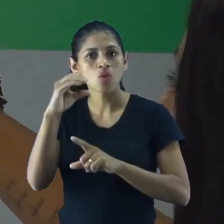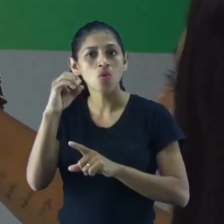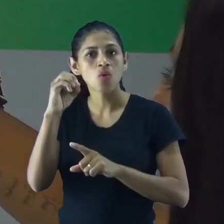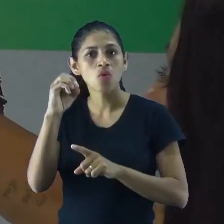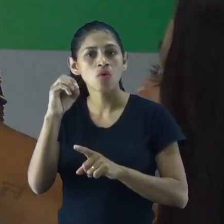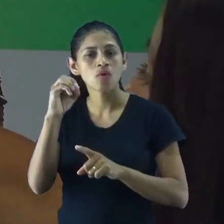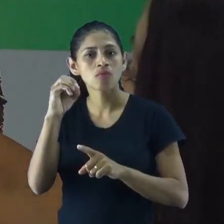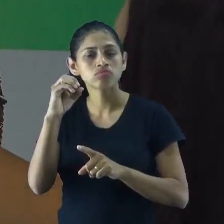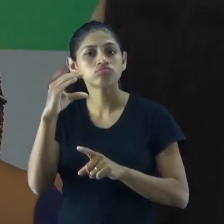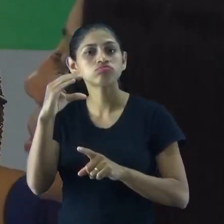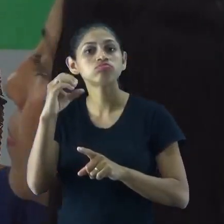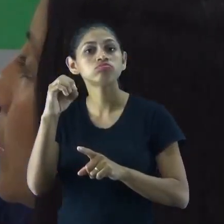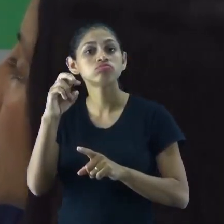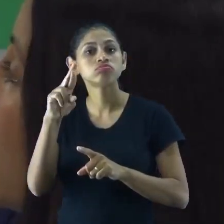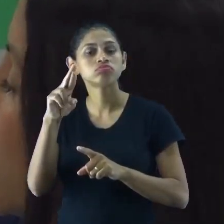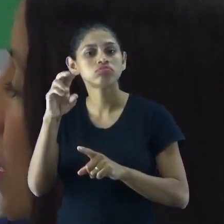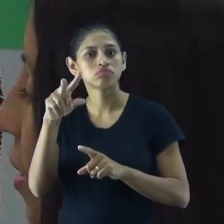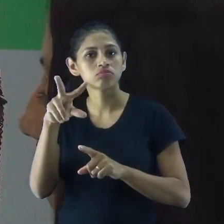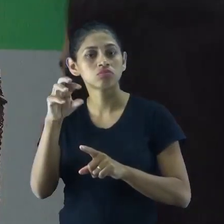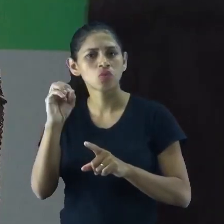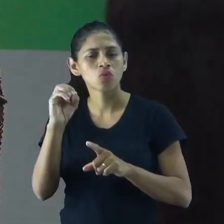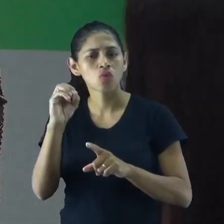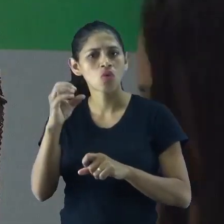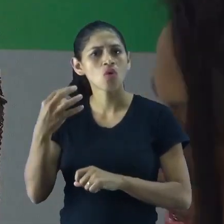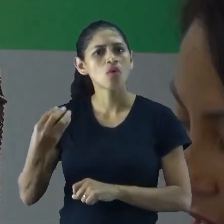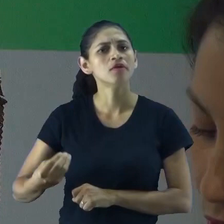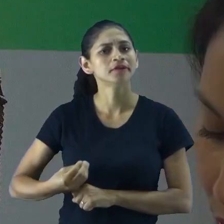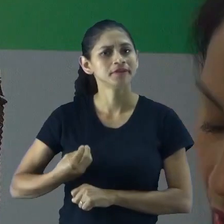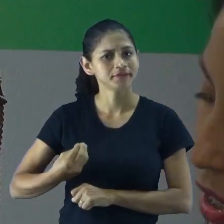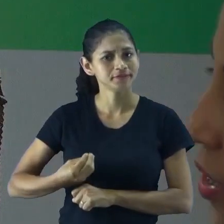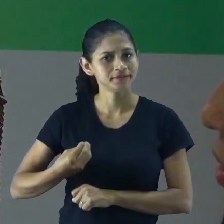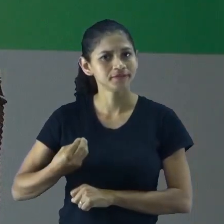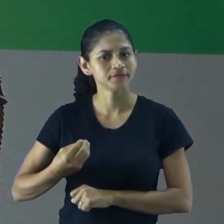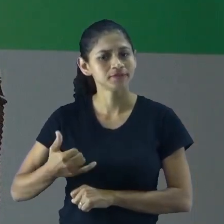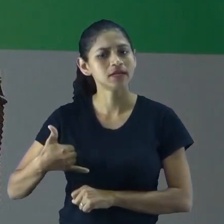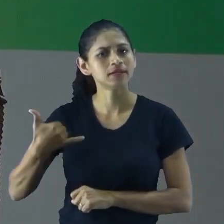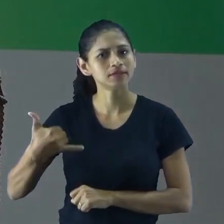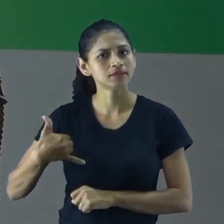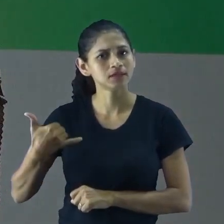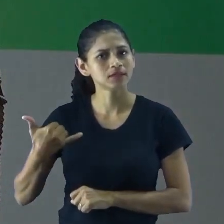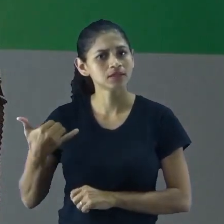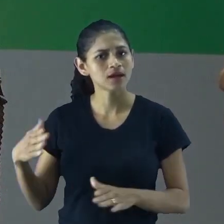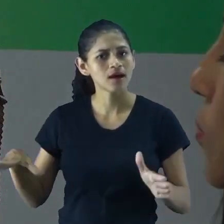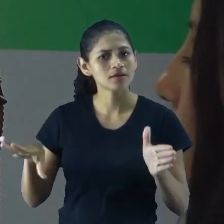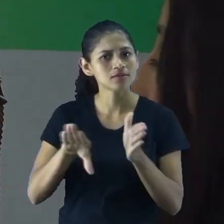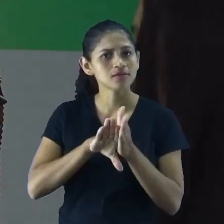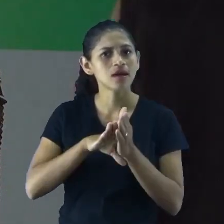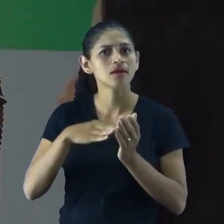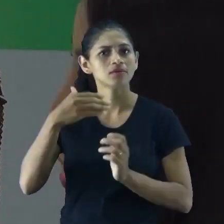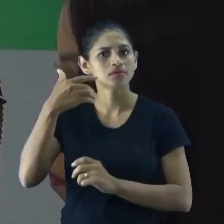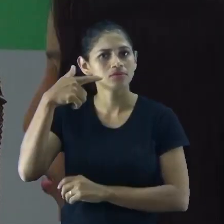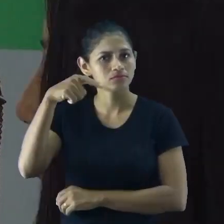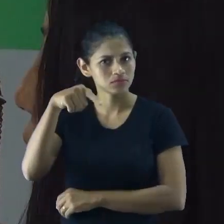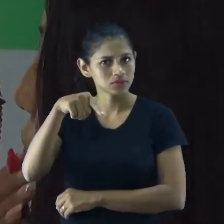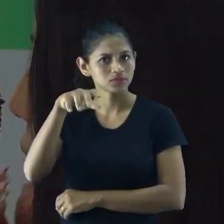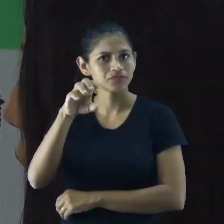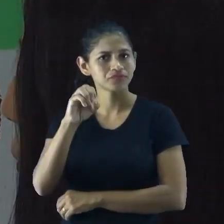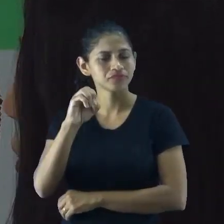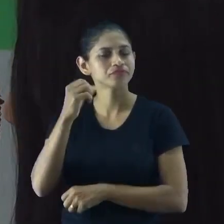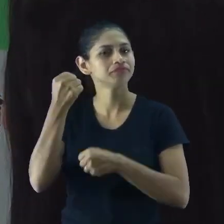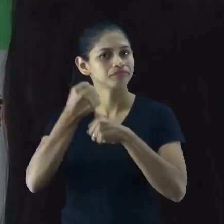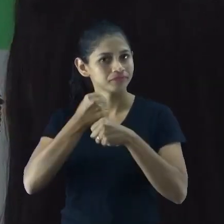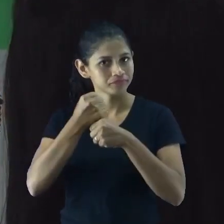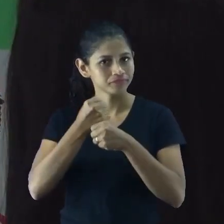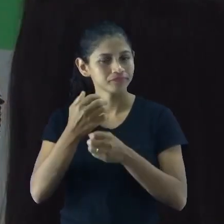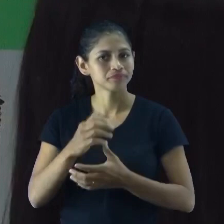aqui indica que ele vive 70 anos certo então a gente responde essa pergunta está perguntando qual